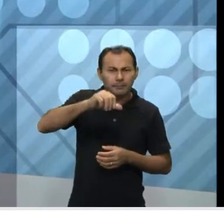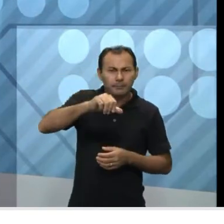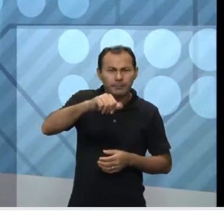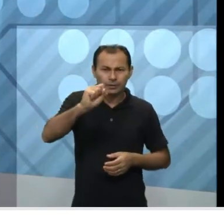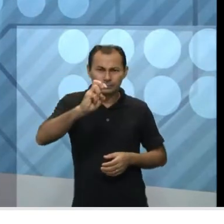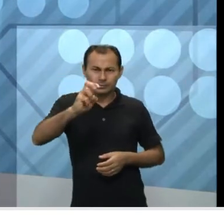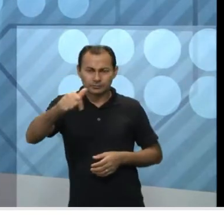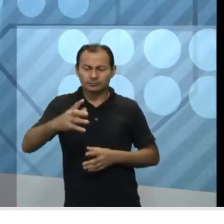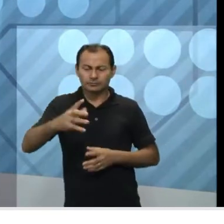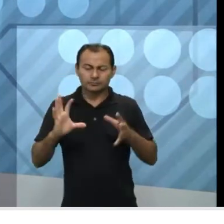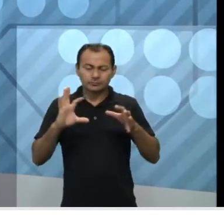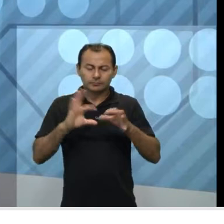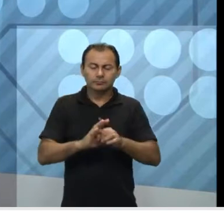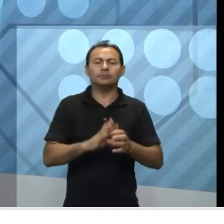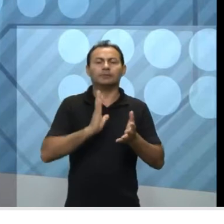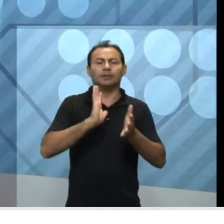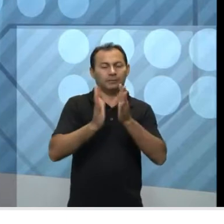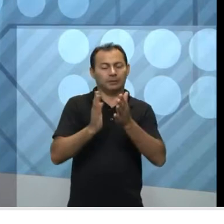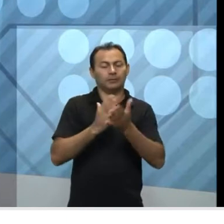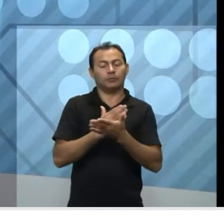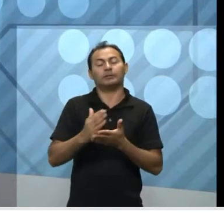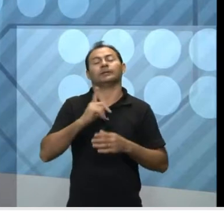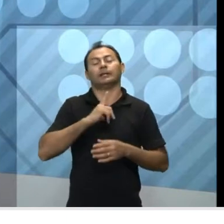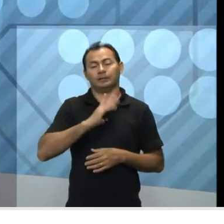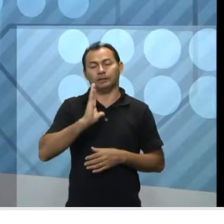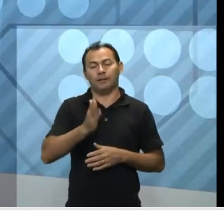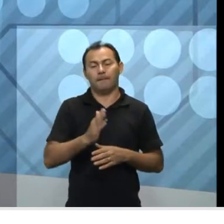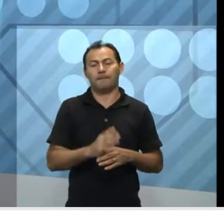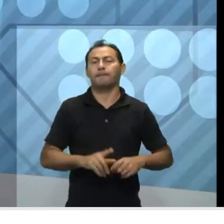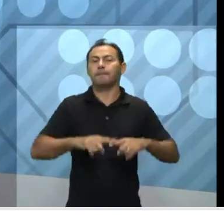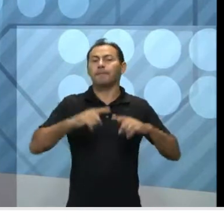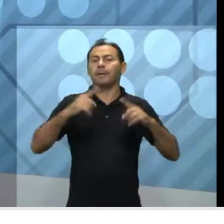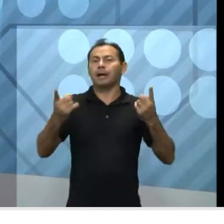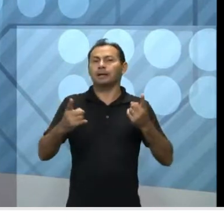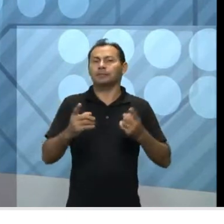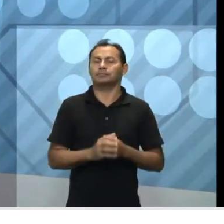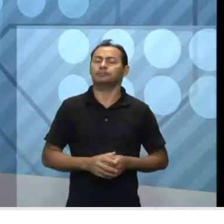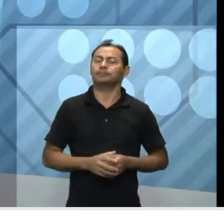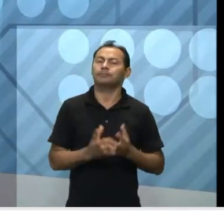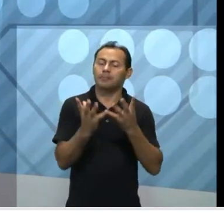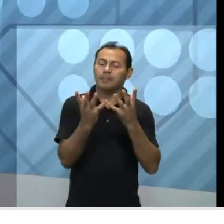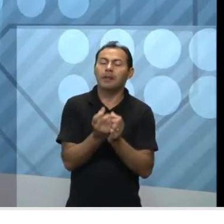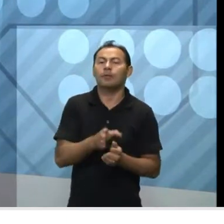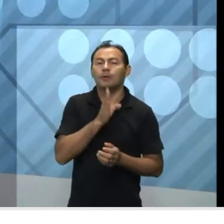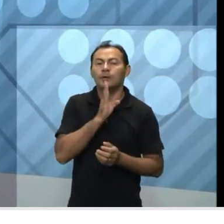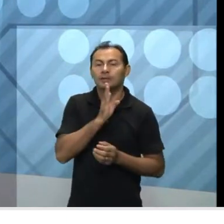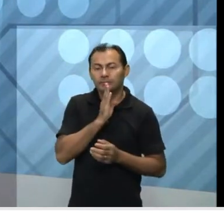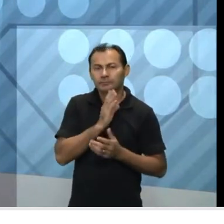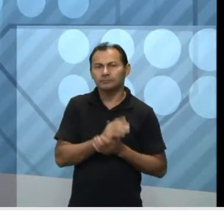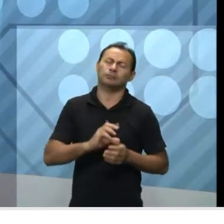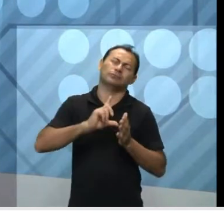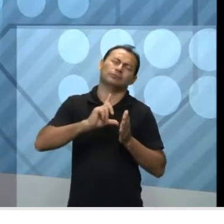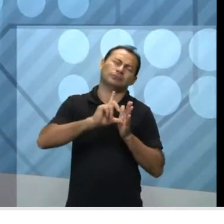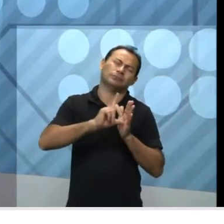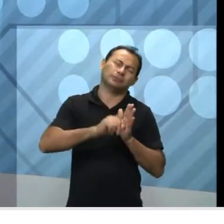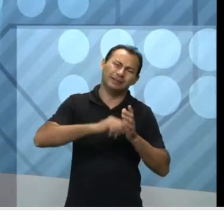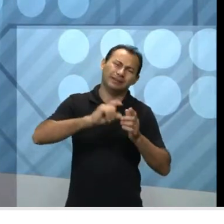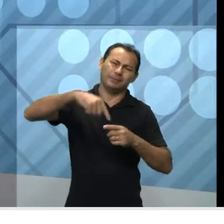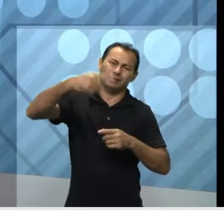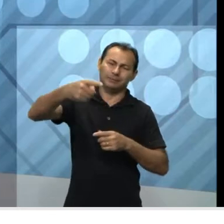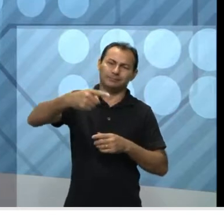a existir. No entanto, nós consideramos o seu reconhecimento muito tardio, né? E de uma certa maneira recente,